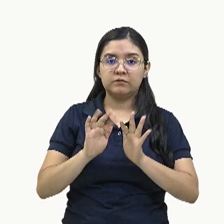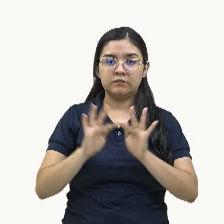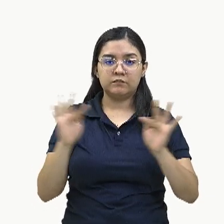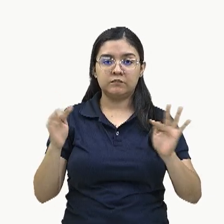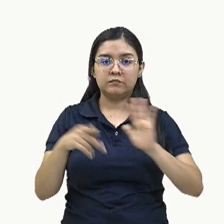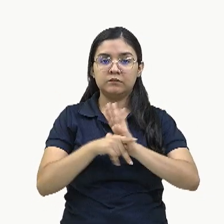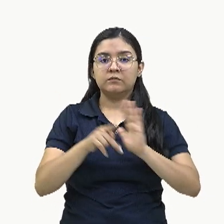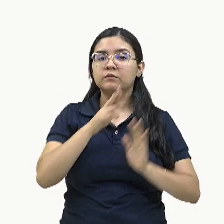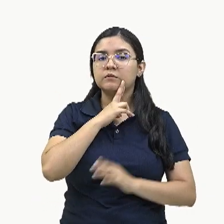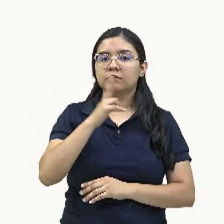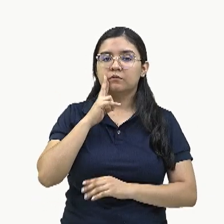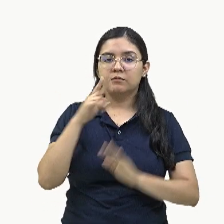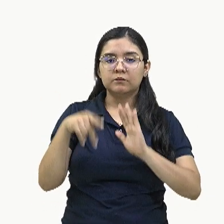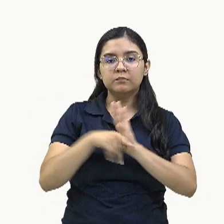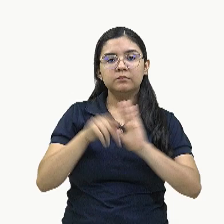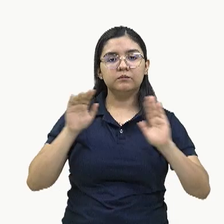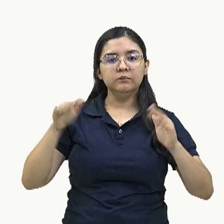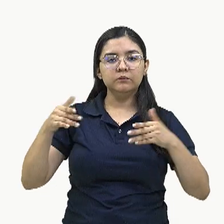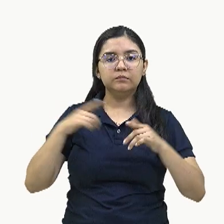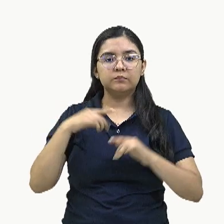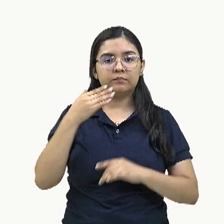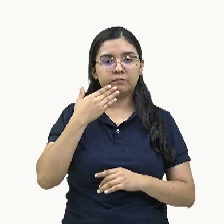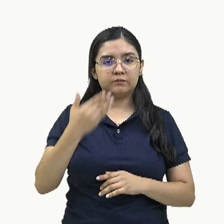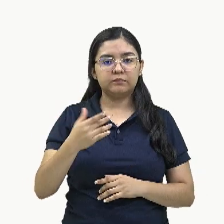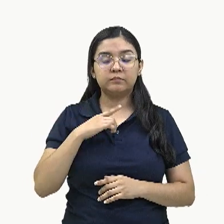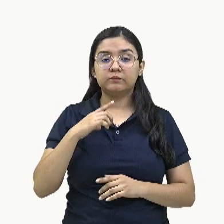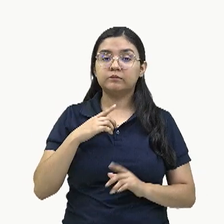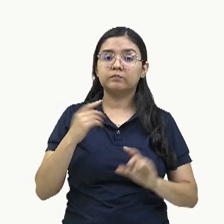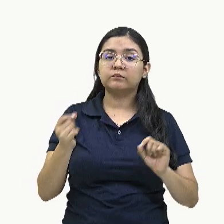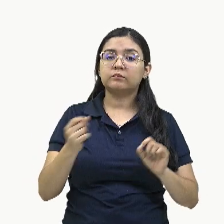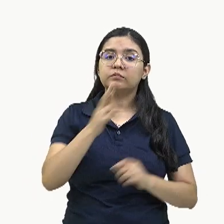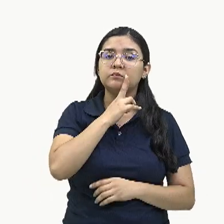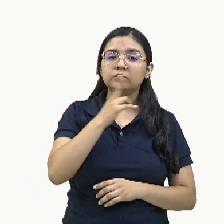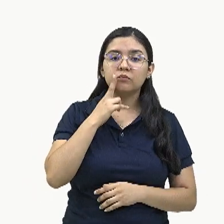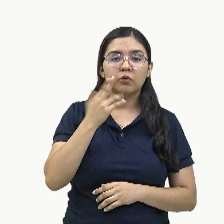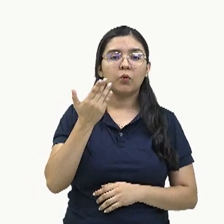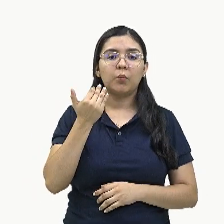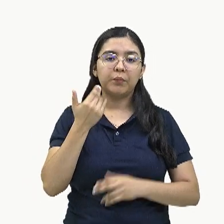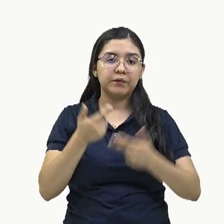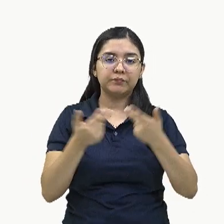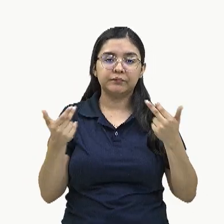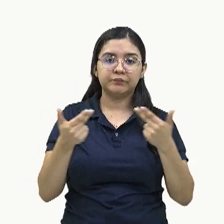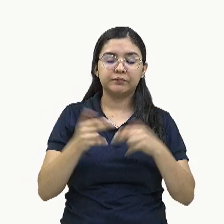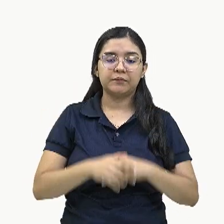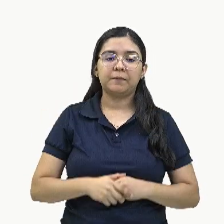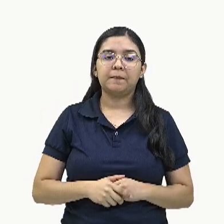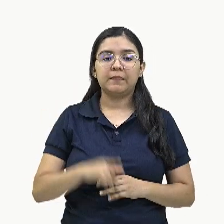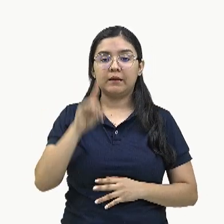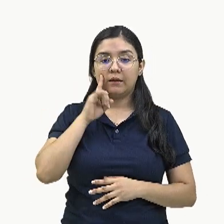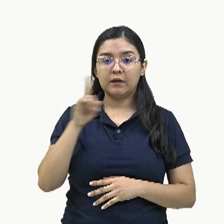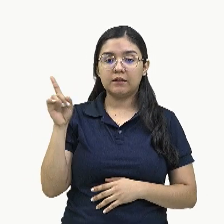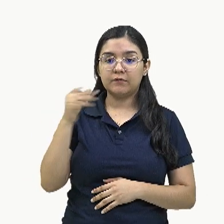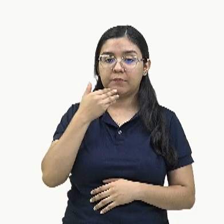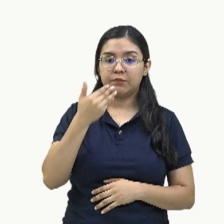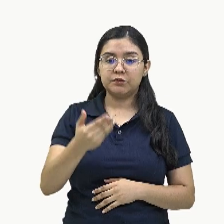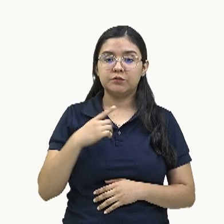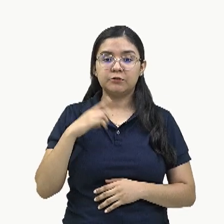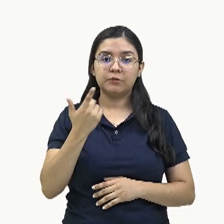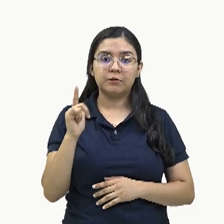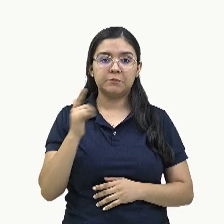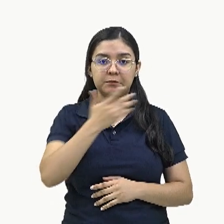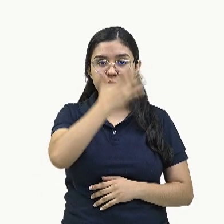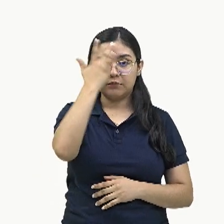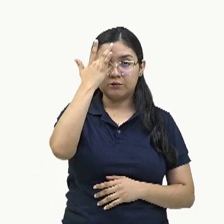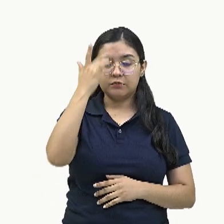have, é específico de pedidos em restaurantes, de alimentos, tá? Aqui, quando você vai pedir de outras pessoas,